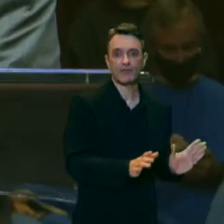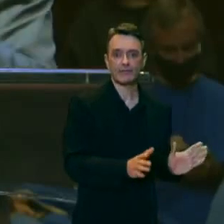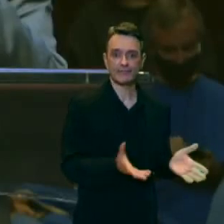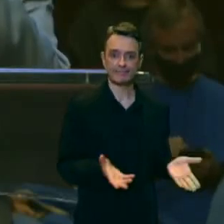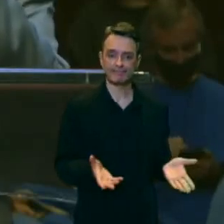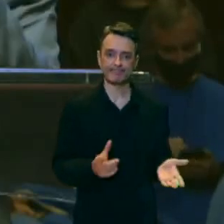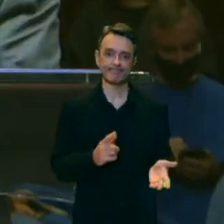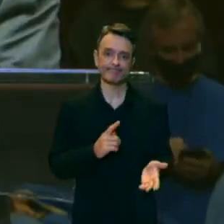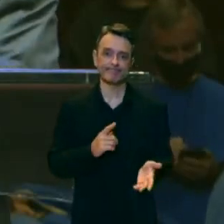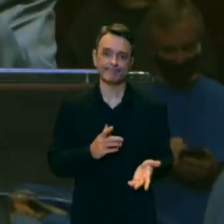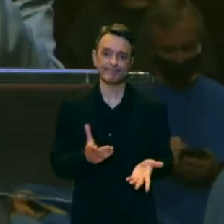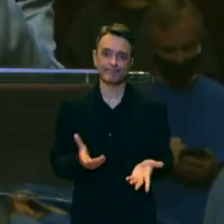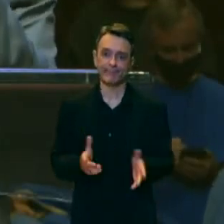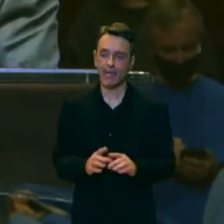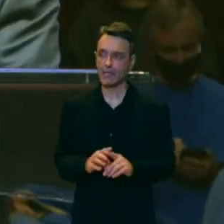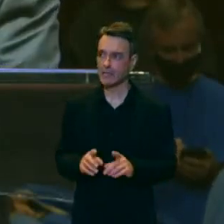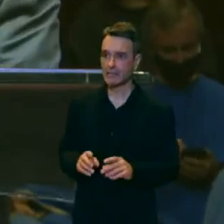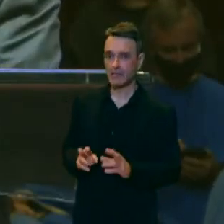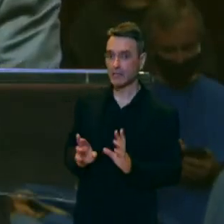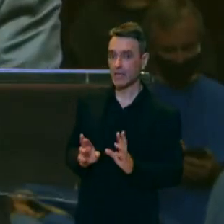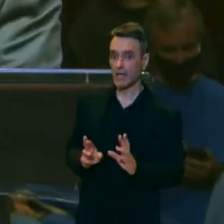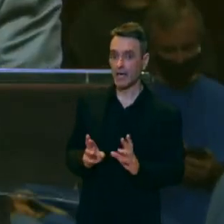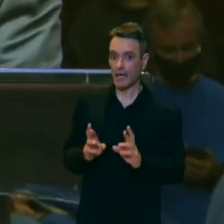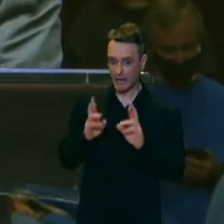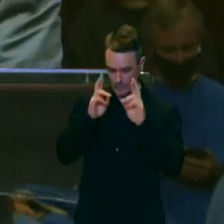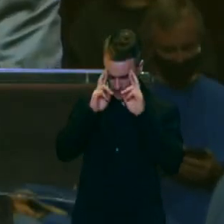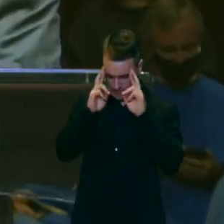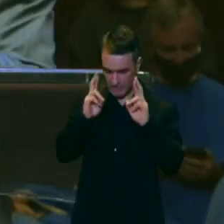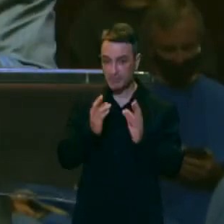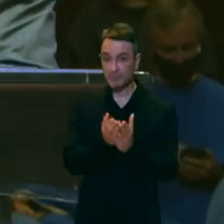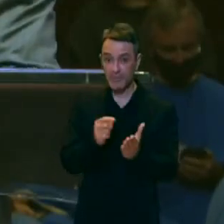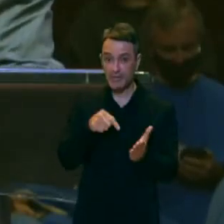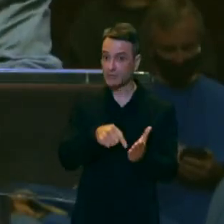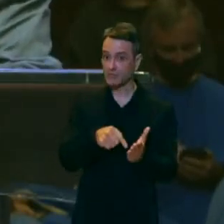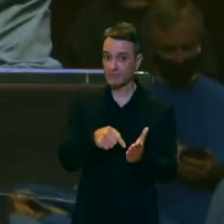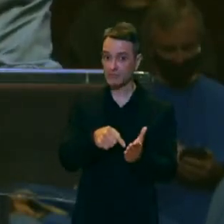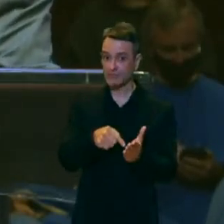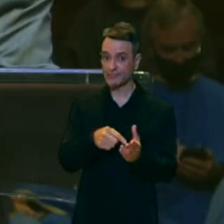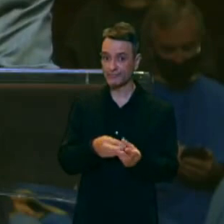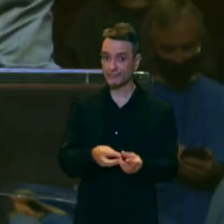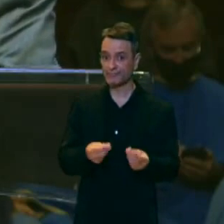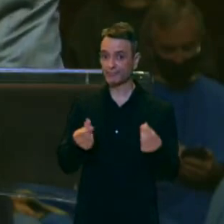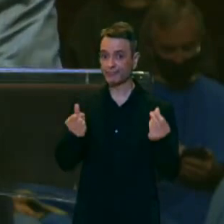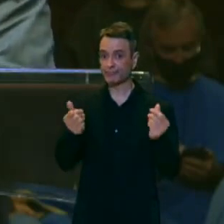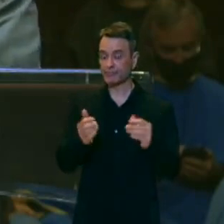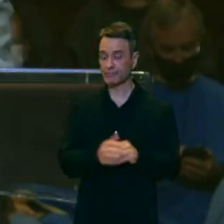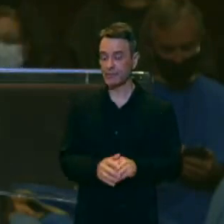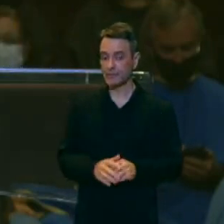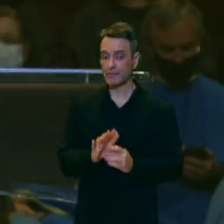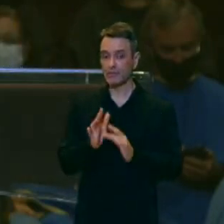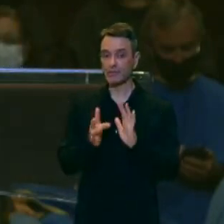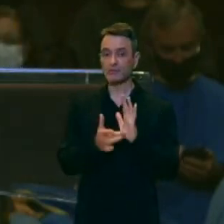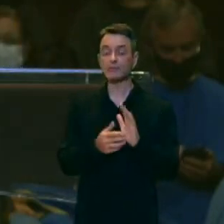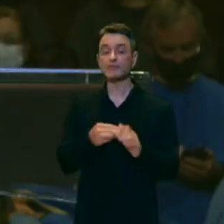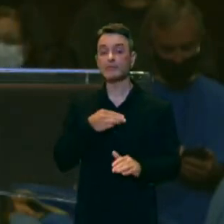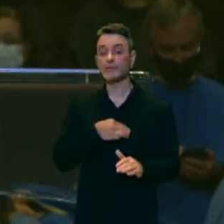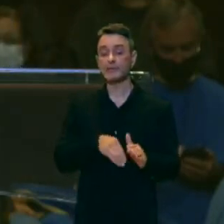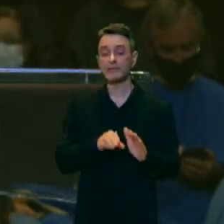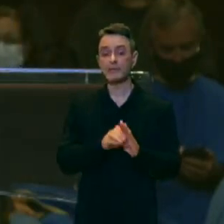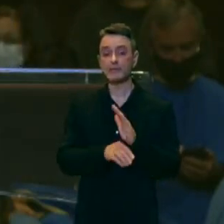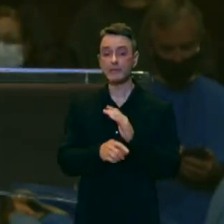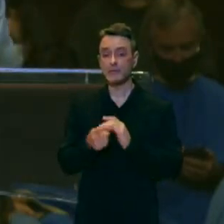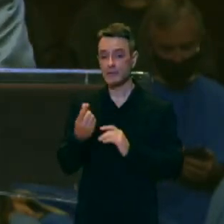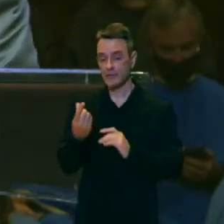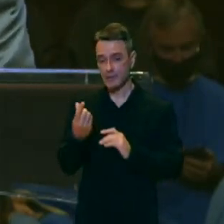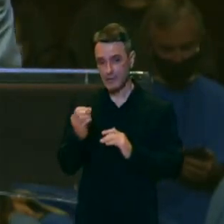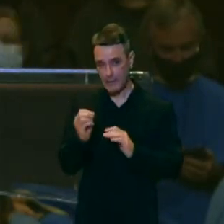também o respeito à palavra de Deus. E é por isso que Jesus vai ensinar o seguinte, lá em Mateus capítulo 10,